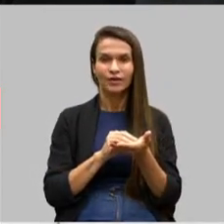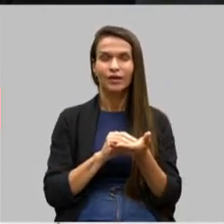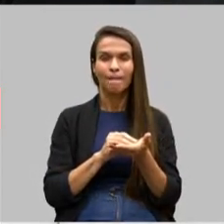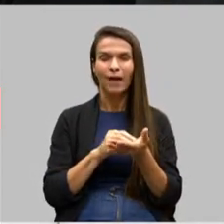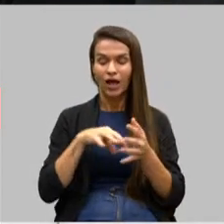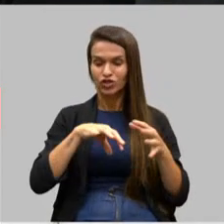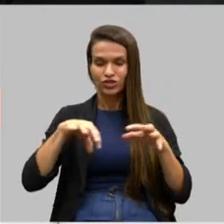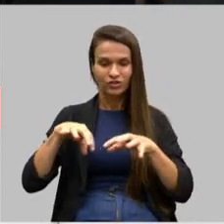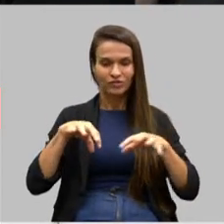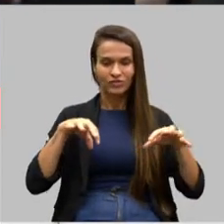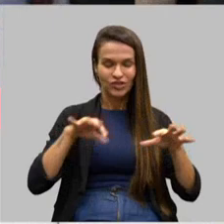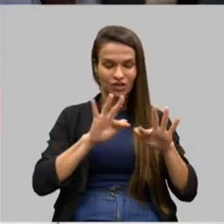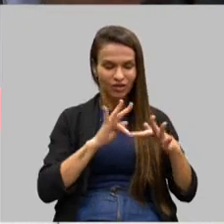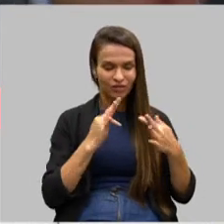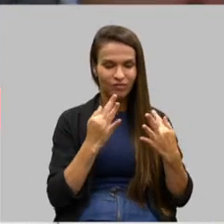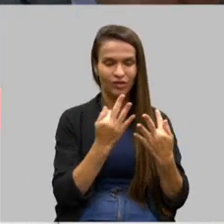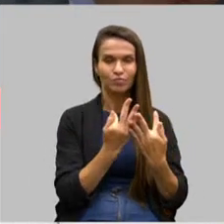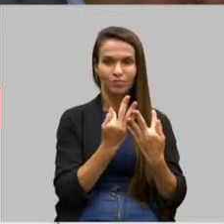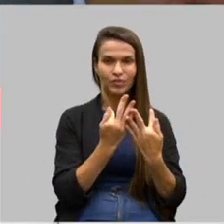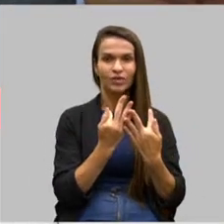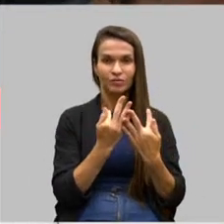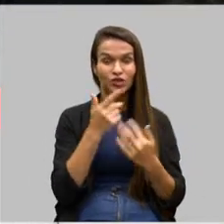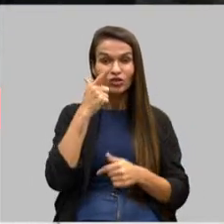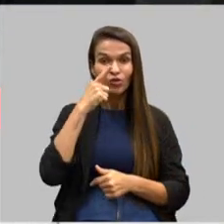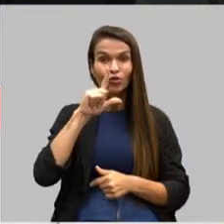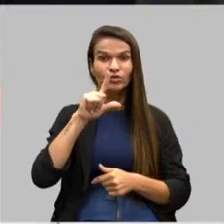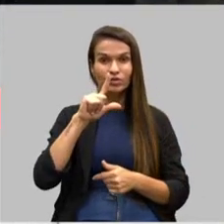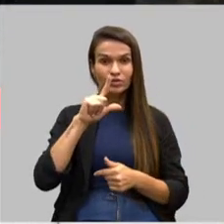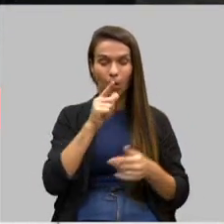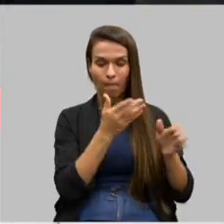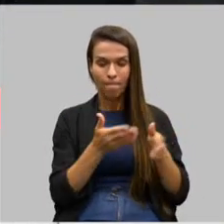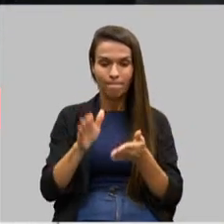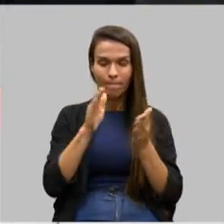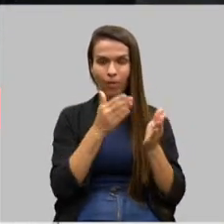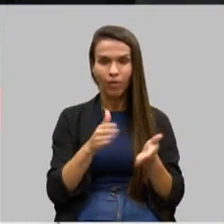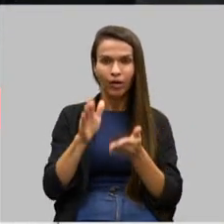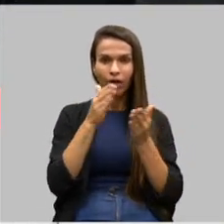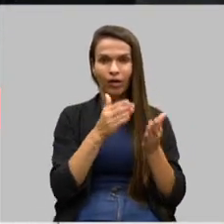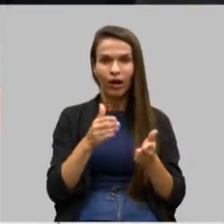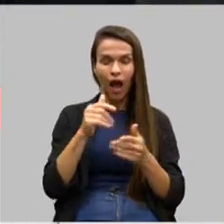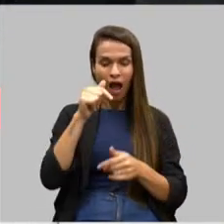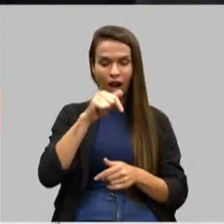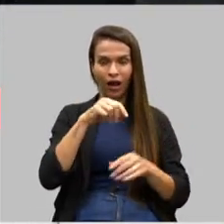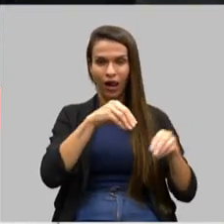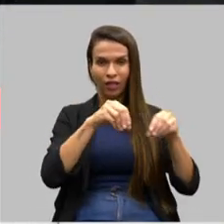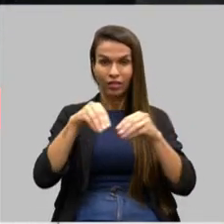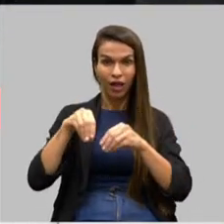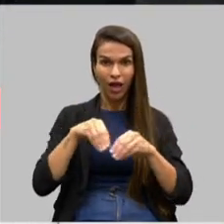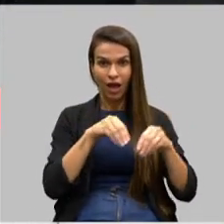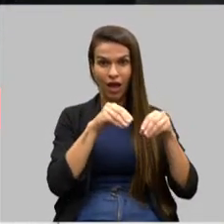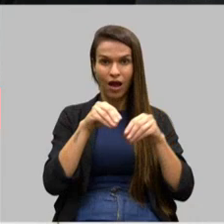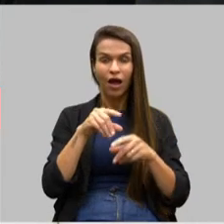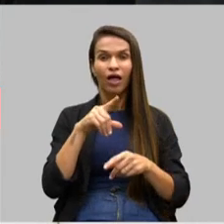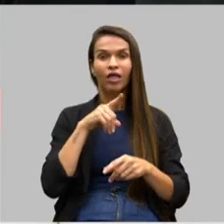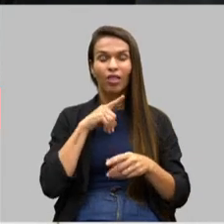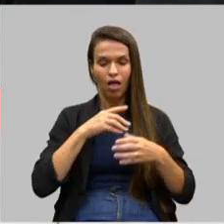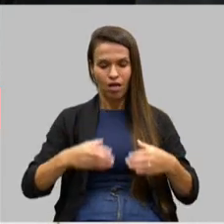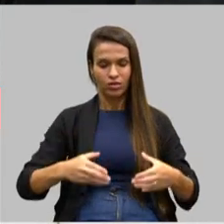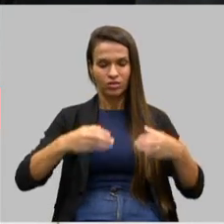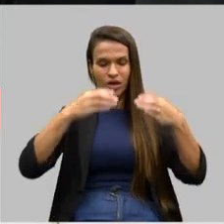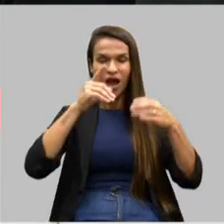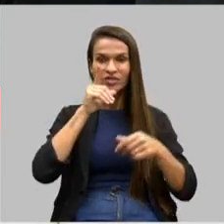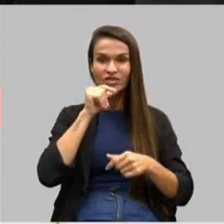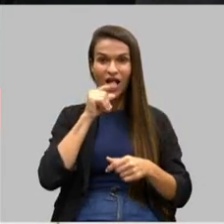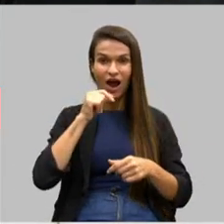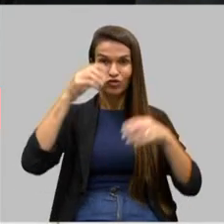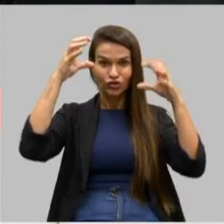dividir entre a família, para que eles consigam produzir o suficiente para a família naquela terra. Então, quem tem a cisterna de água de